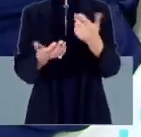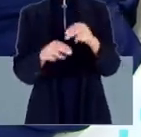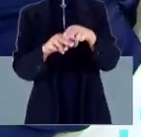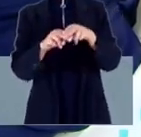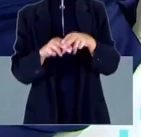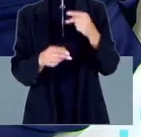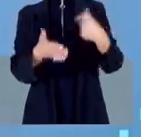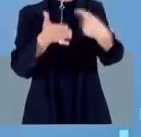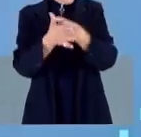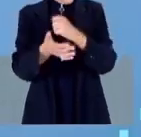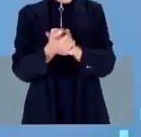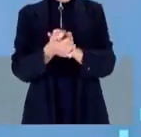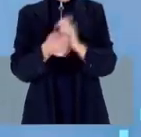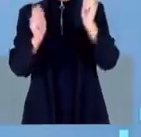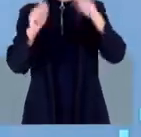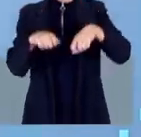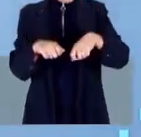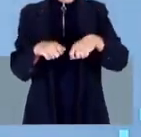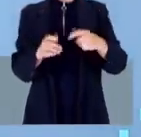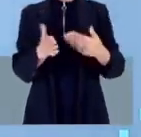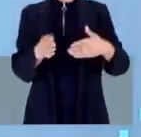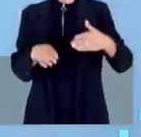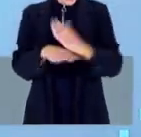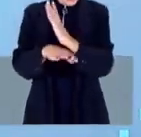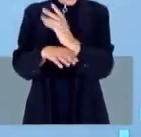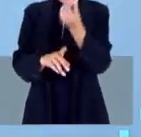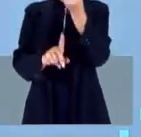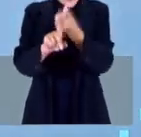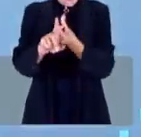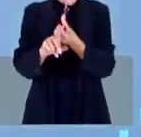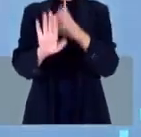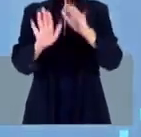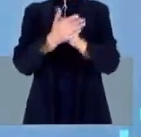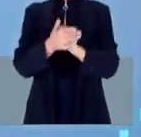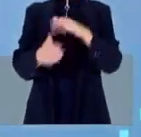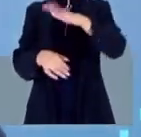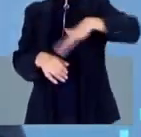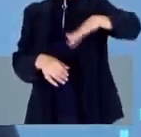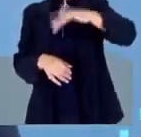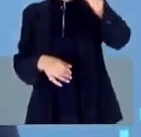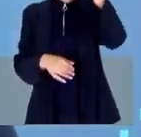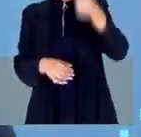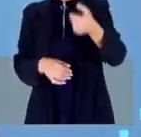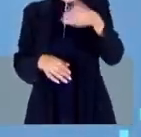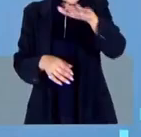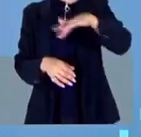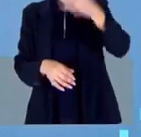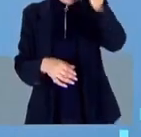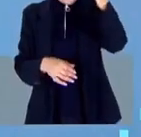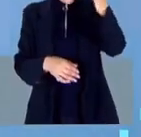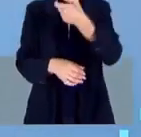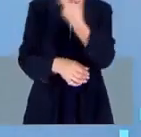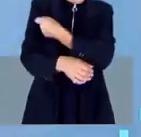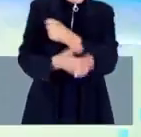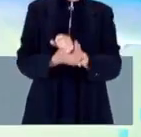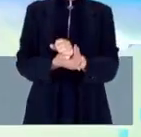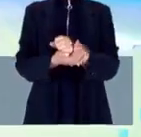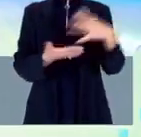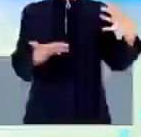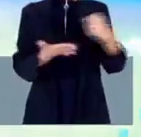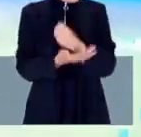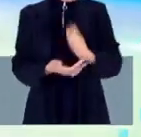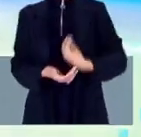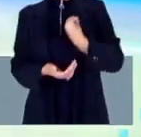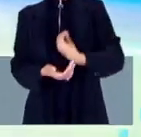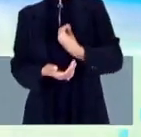que aí você me perguntou dá para provar no seis primeiros meses todo mundo tomou vacina acredito que a maioria da população tomou vacina a vacina salvou as nossas vidas